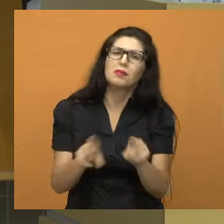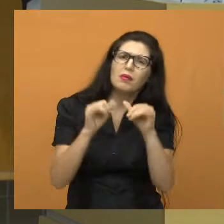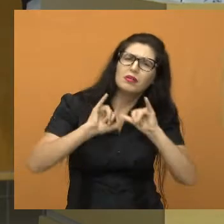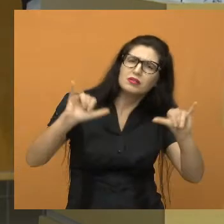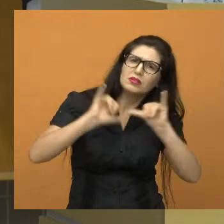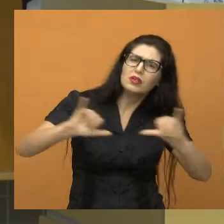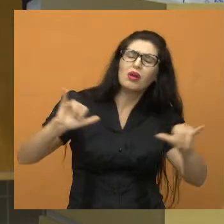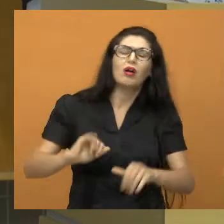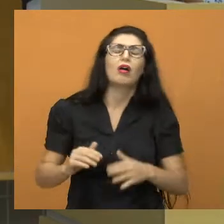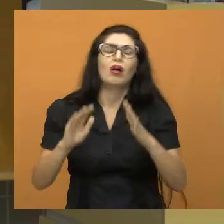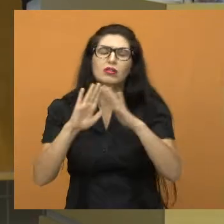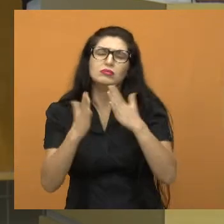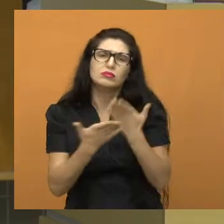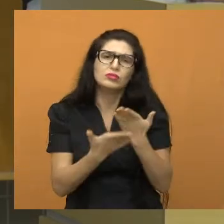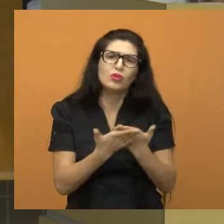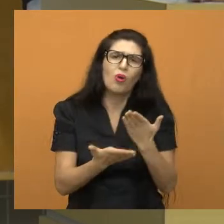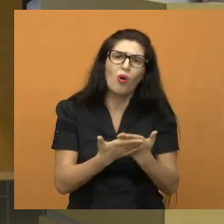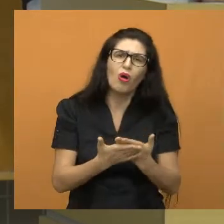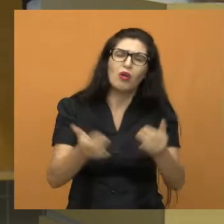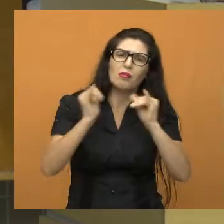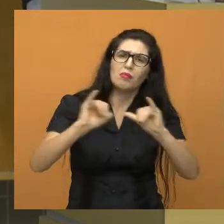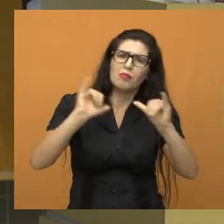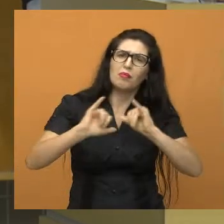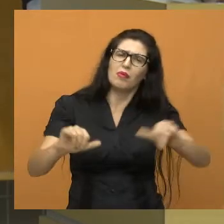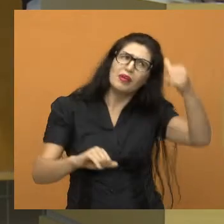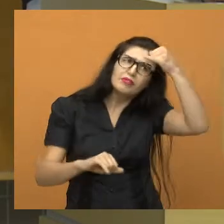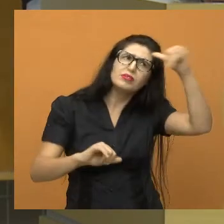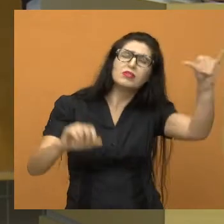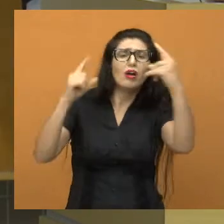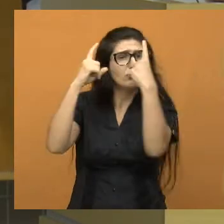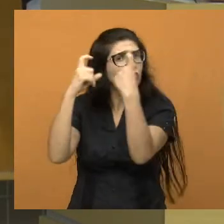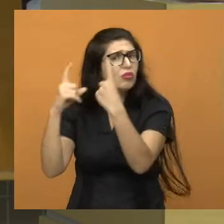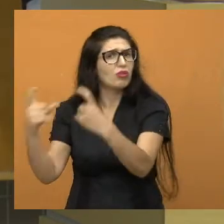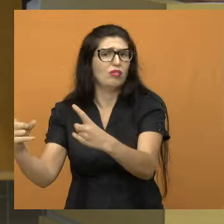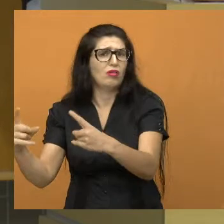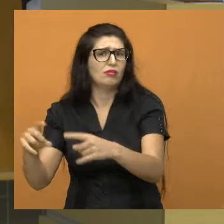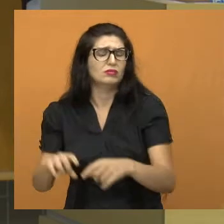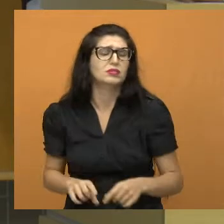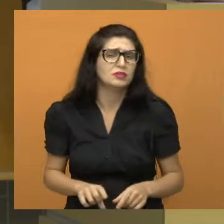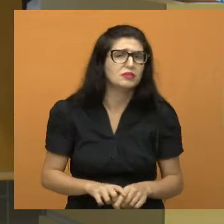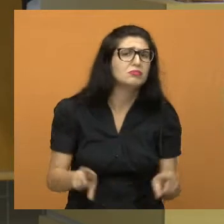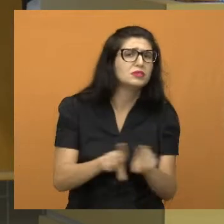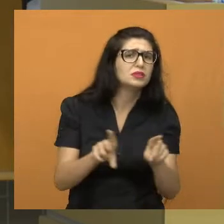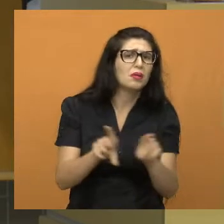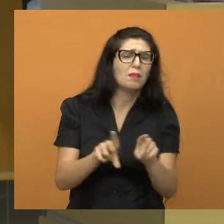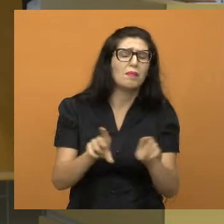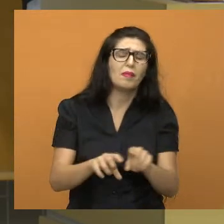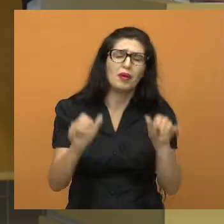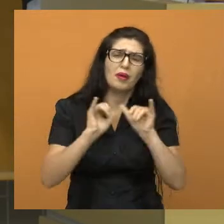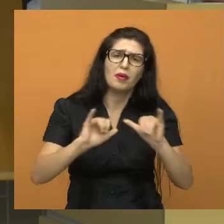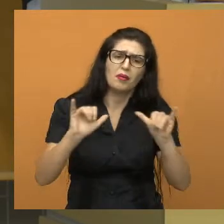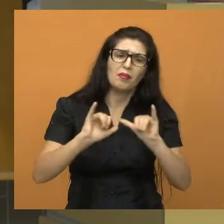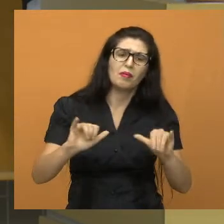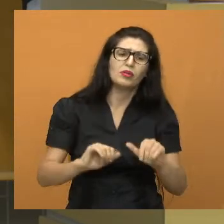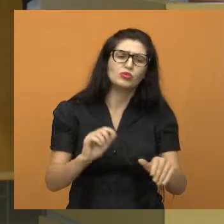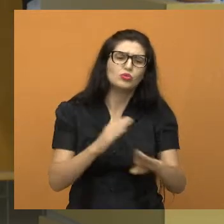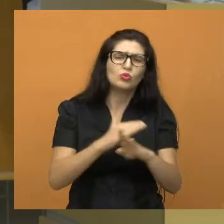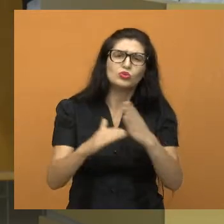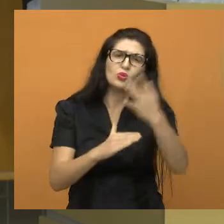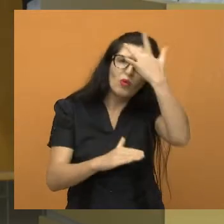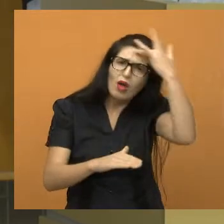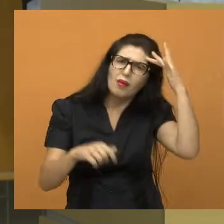para conscientizar sobre a violência. Promover nas instituições ou tratar as pessoas